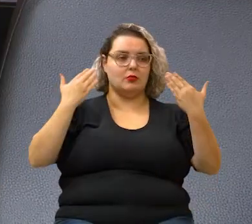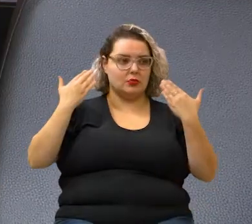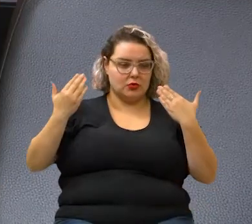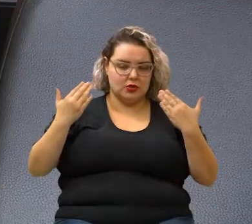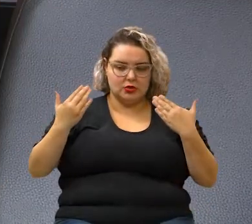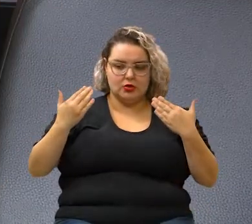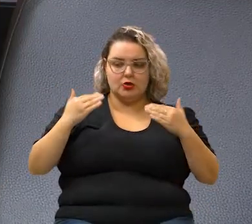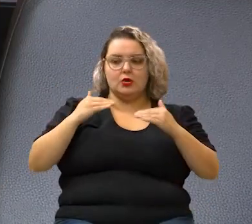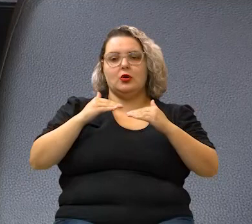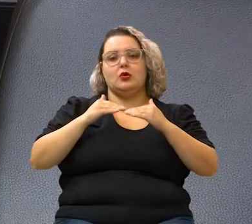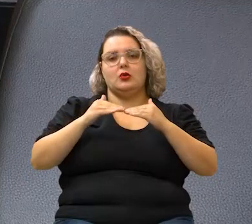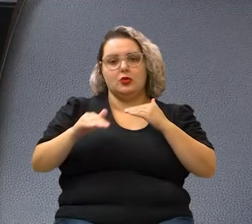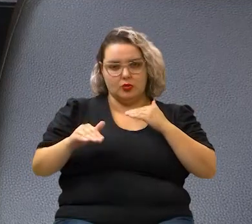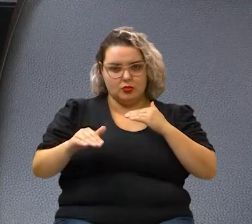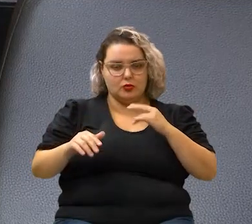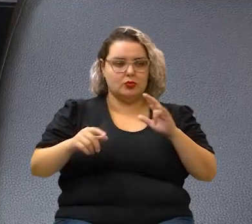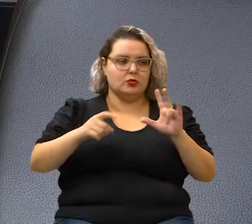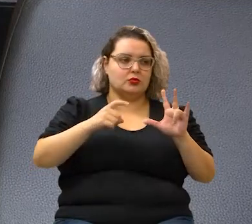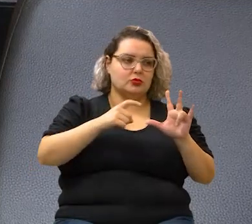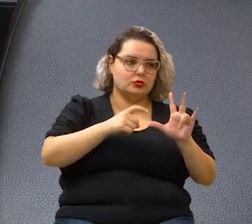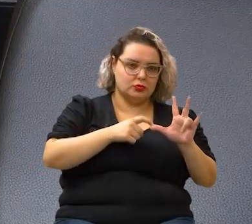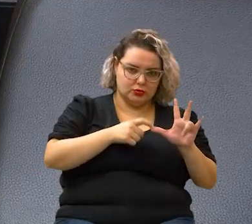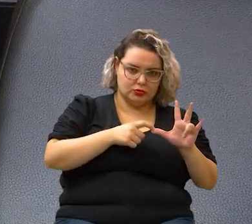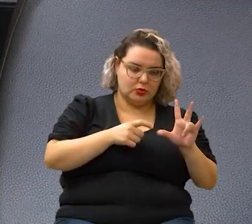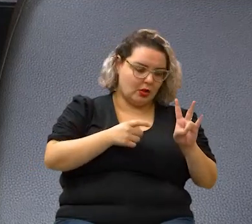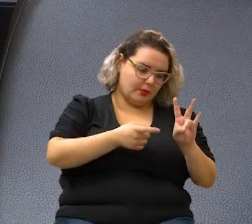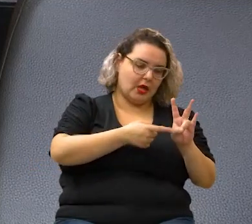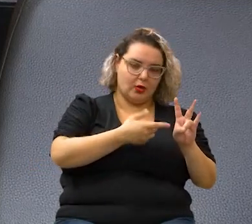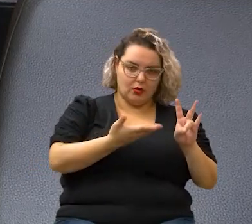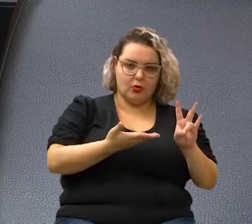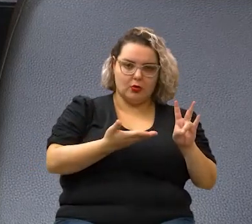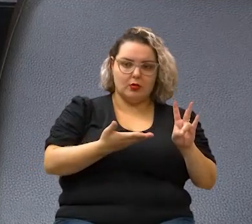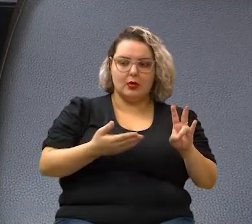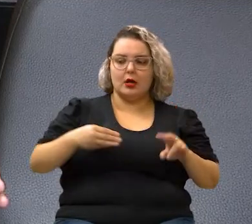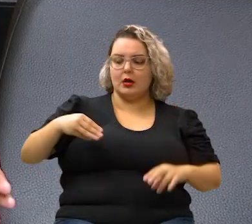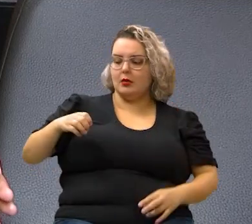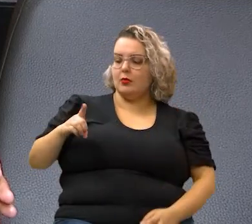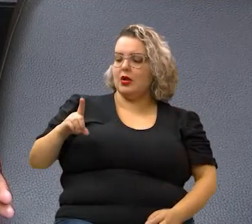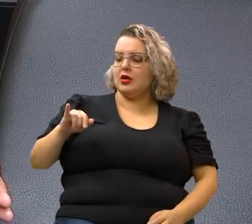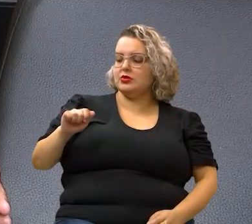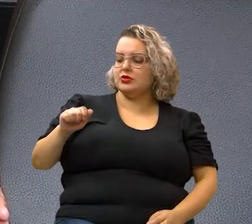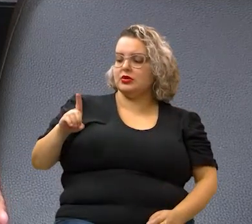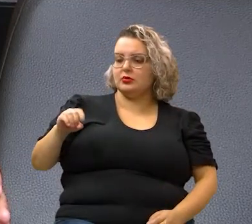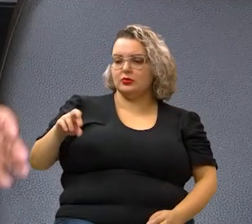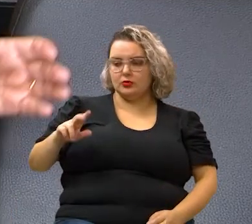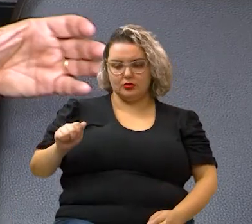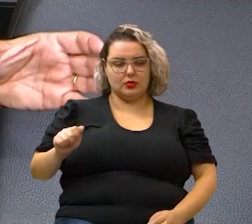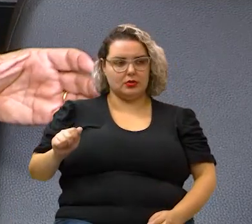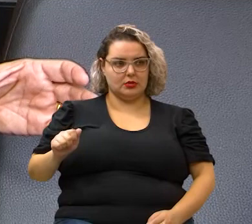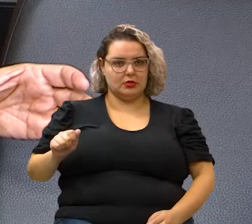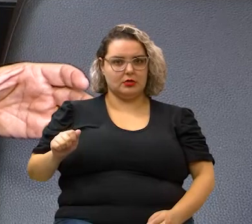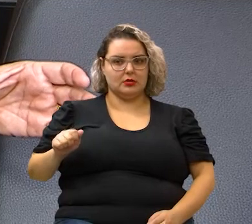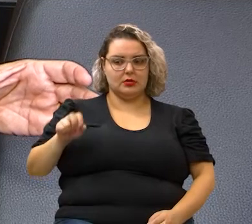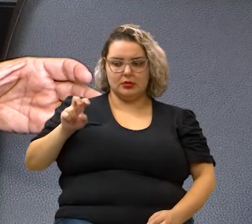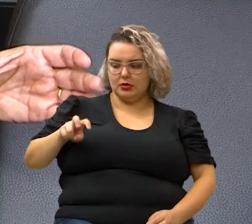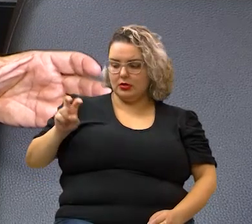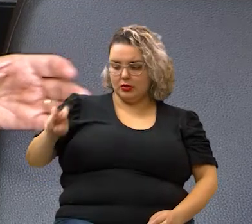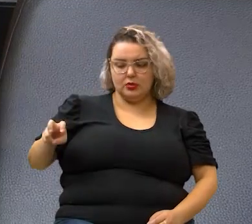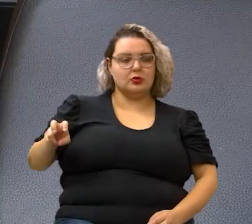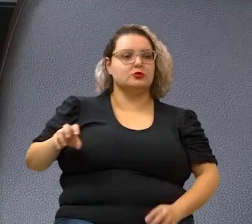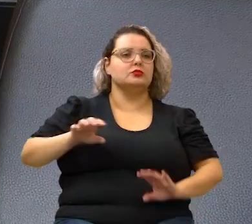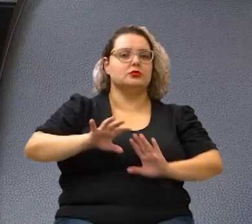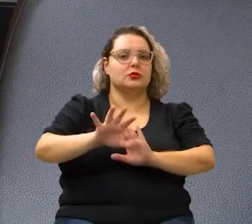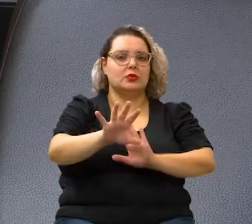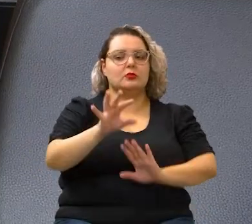sentou eu e um psicólogo contra a maconha, a legalização, a mediadora e